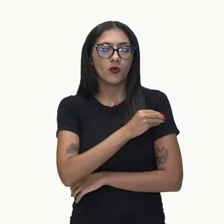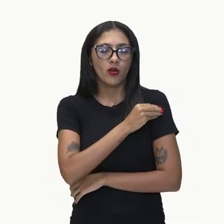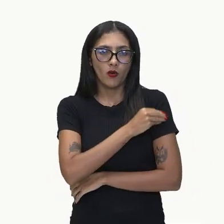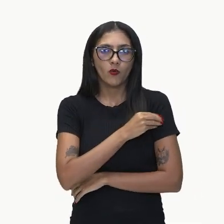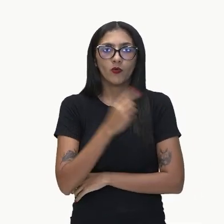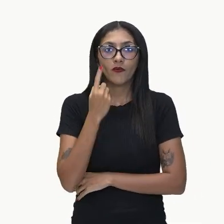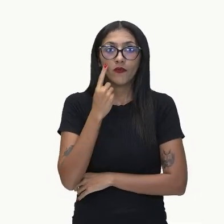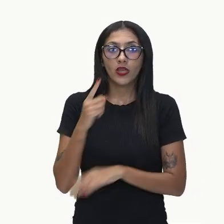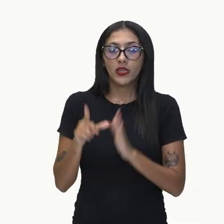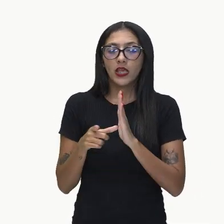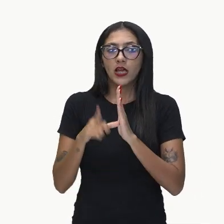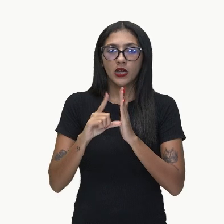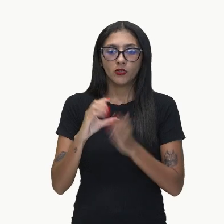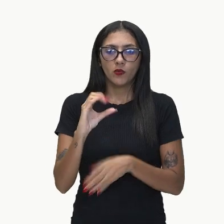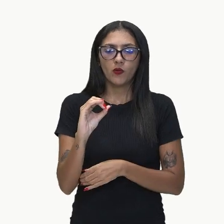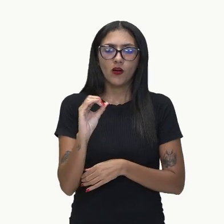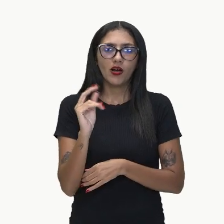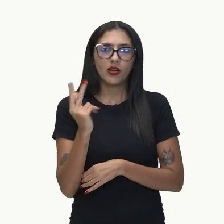a um carbono